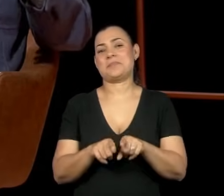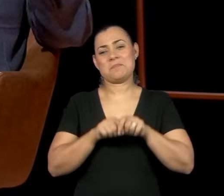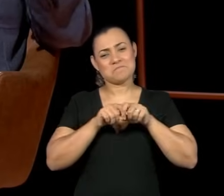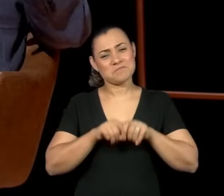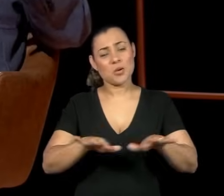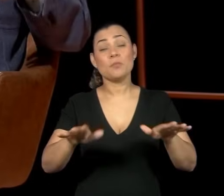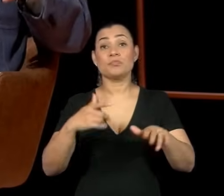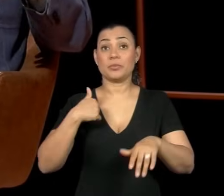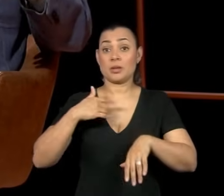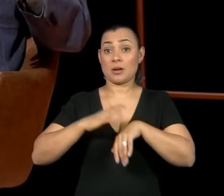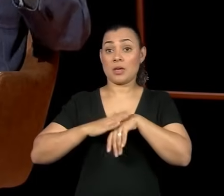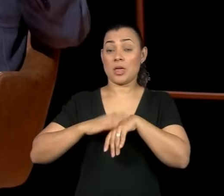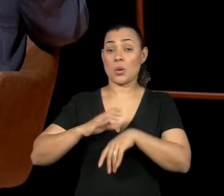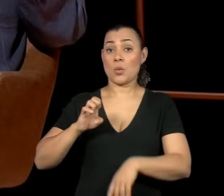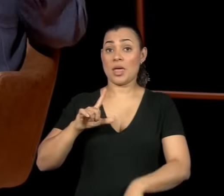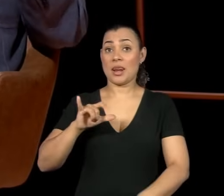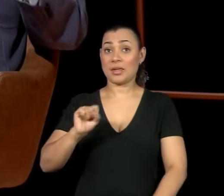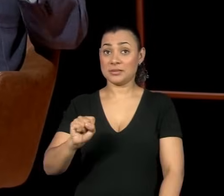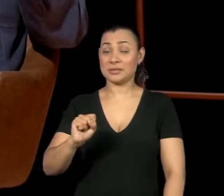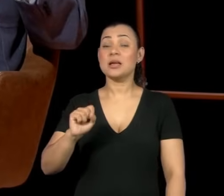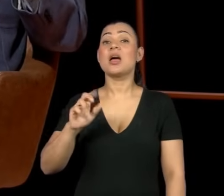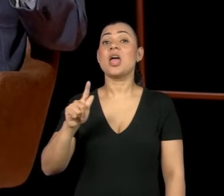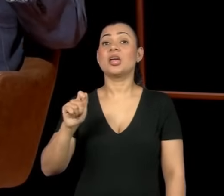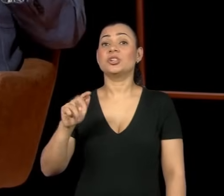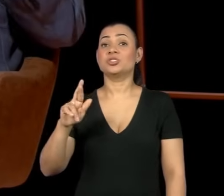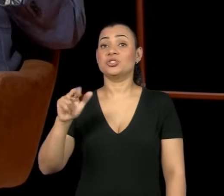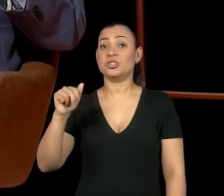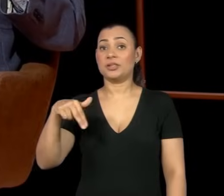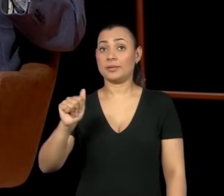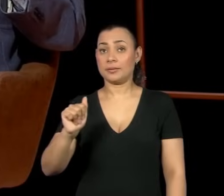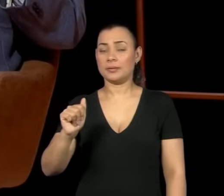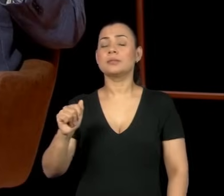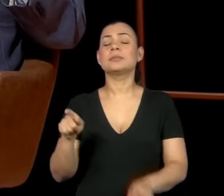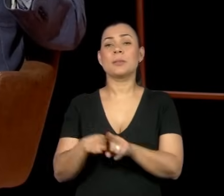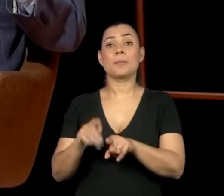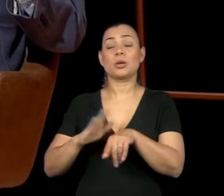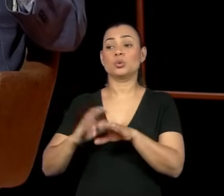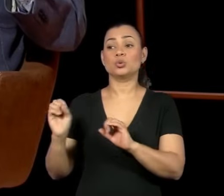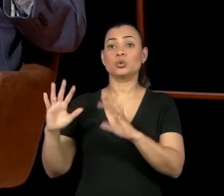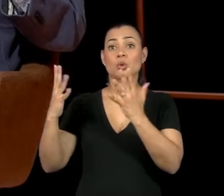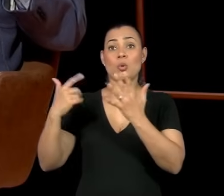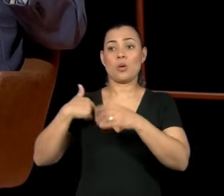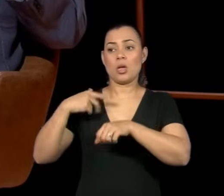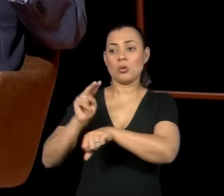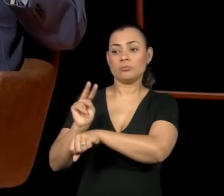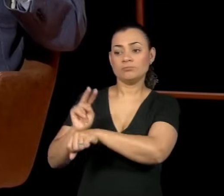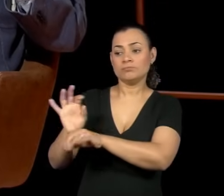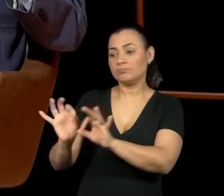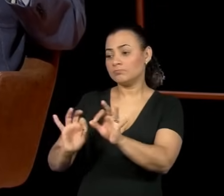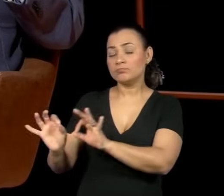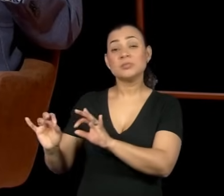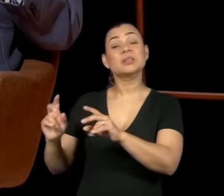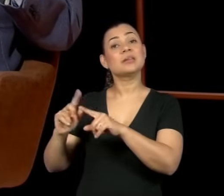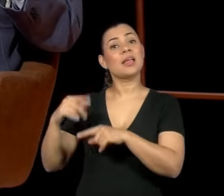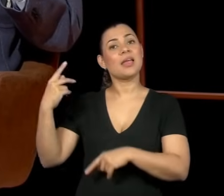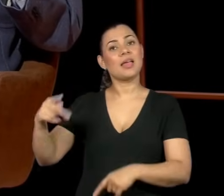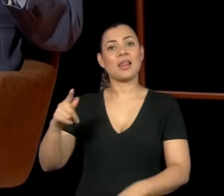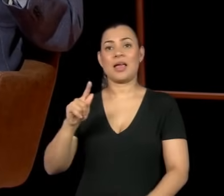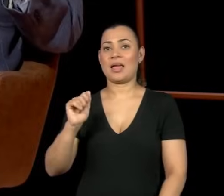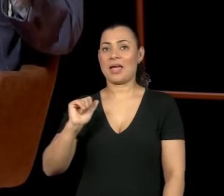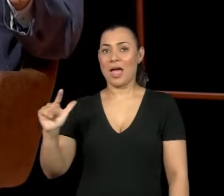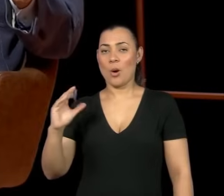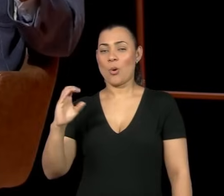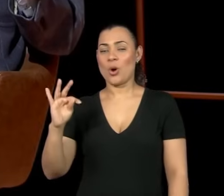era empresário da Elis Regina, em um determinado momento eu tinha todos os shows como promotor e empresário. Elis Regina, Gal